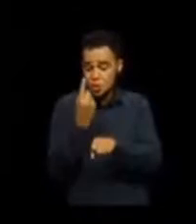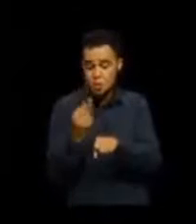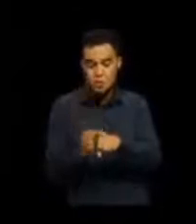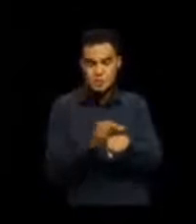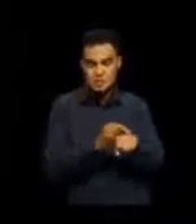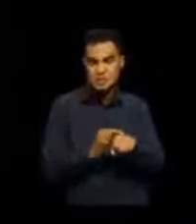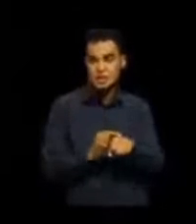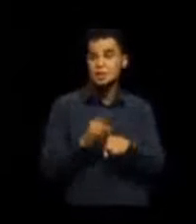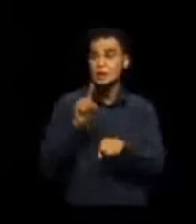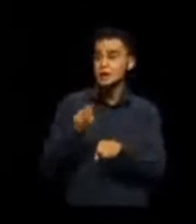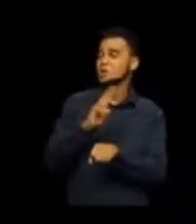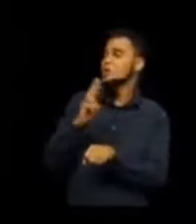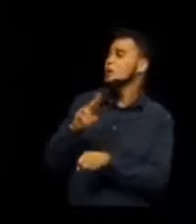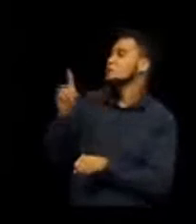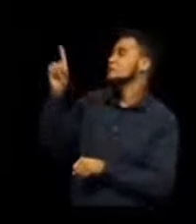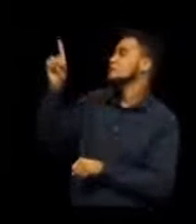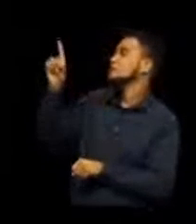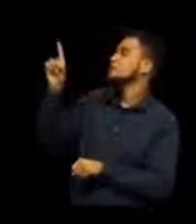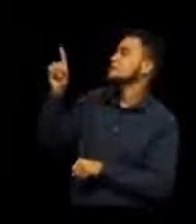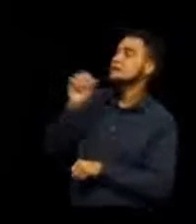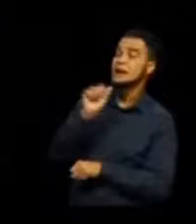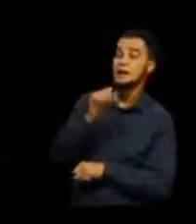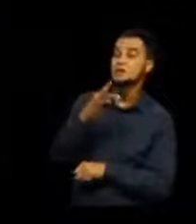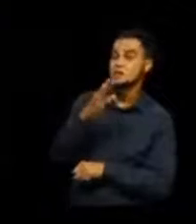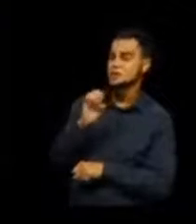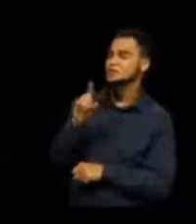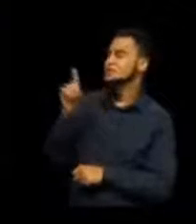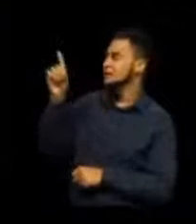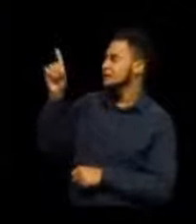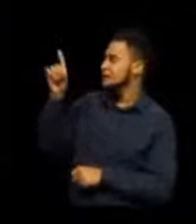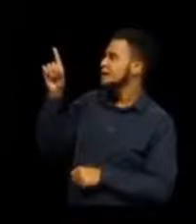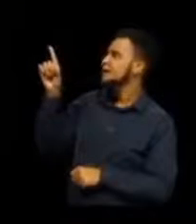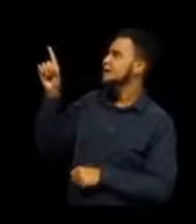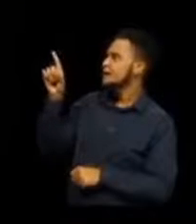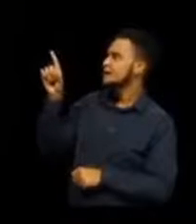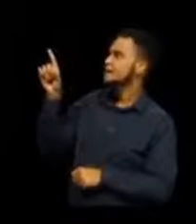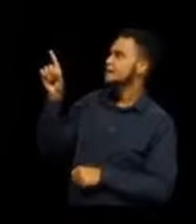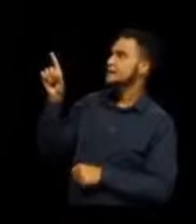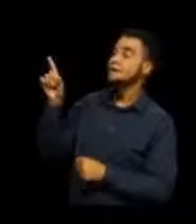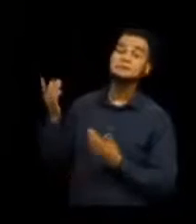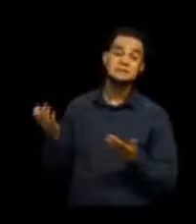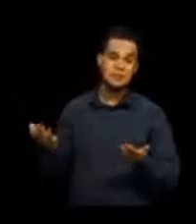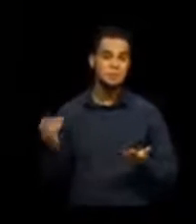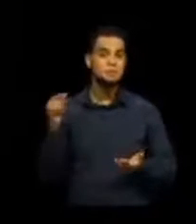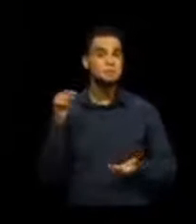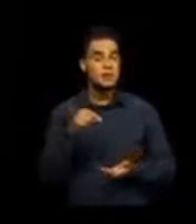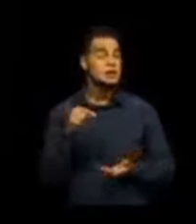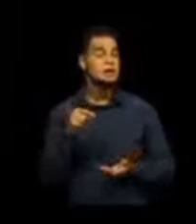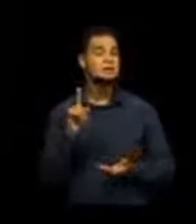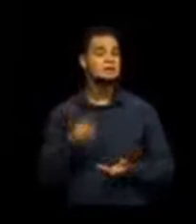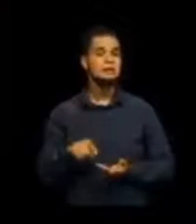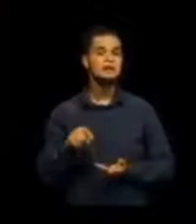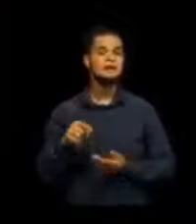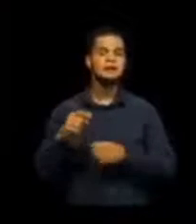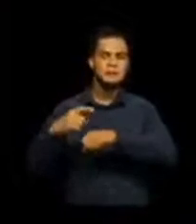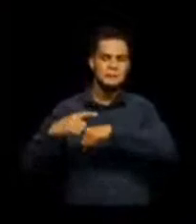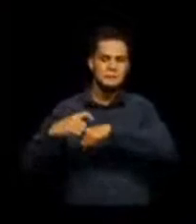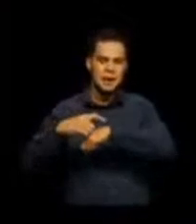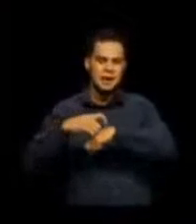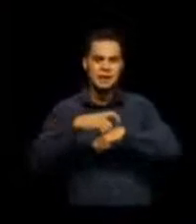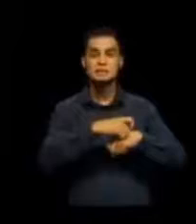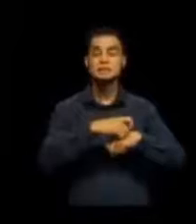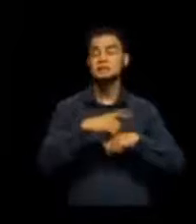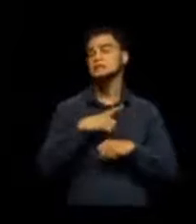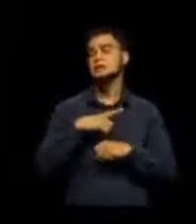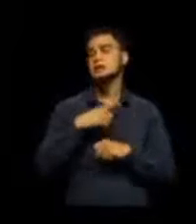cruzi. Ela o Trypanosoma, ele vai ser um parasita que a gente fala que tem ciclo